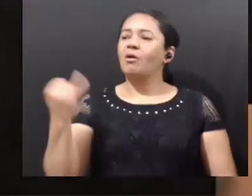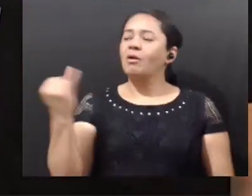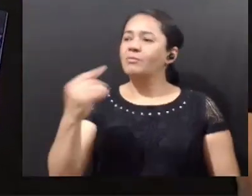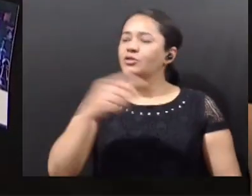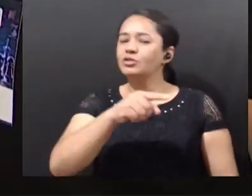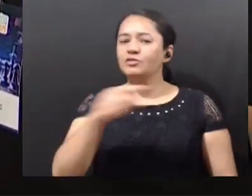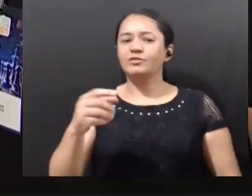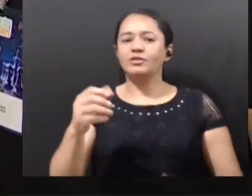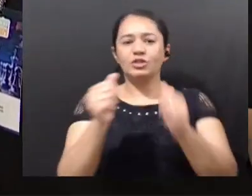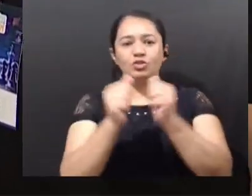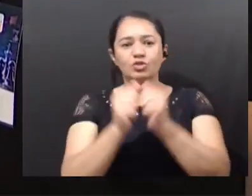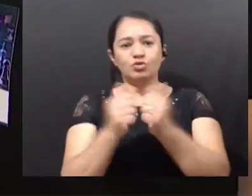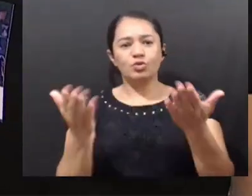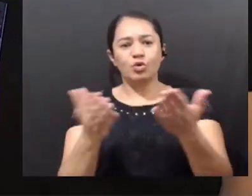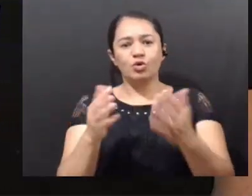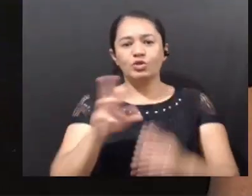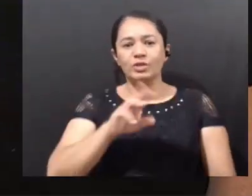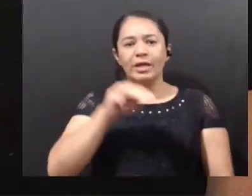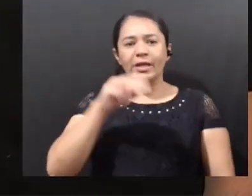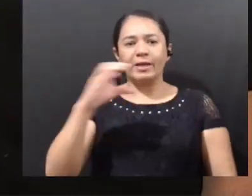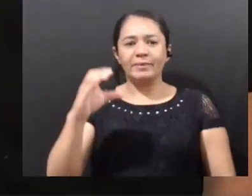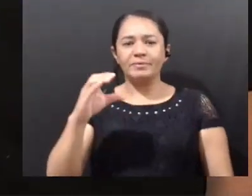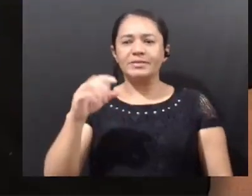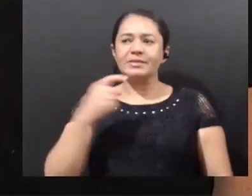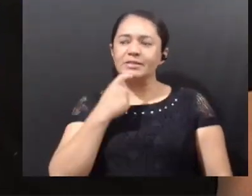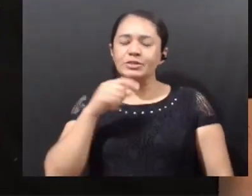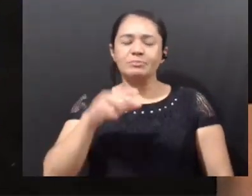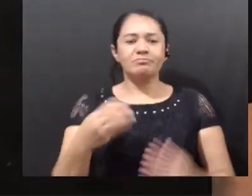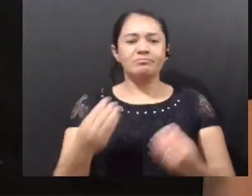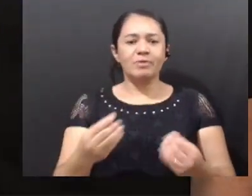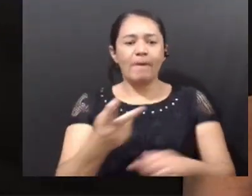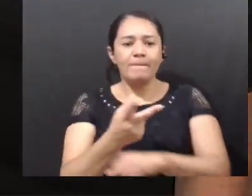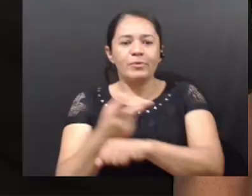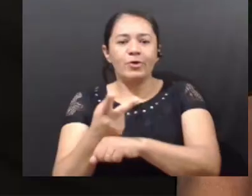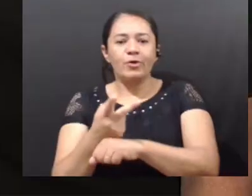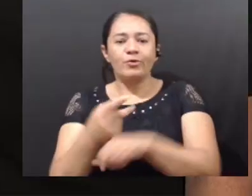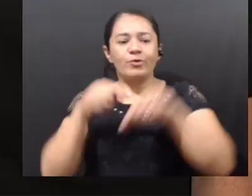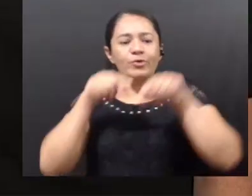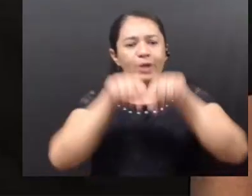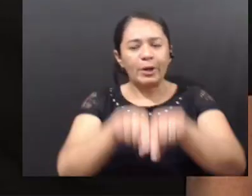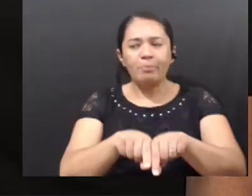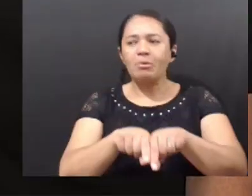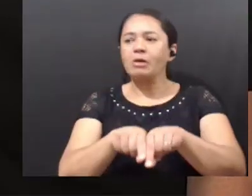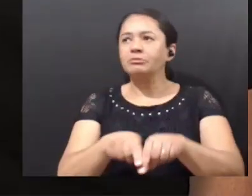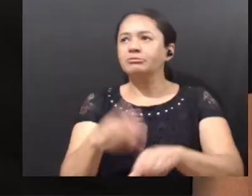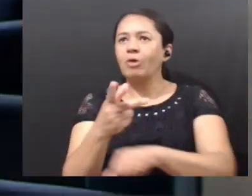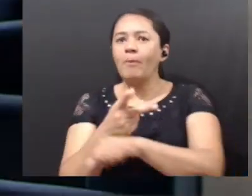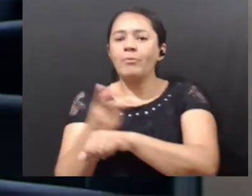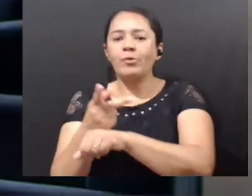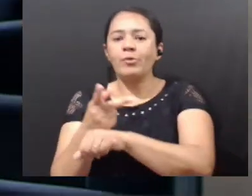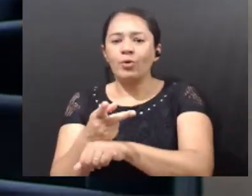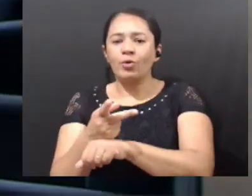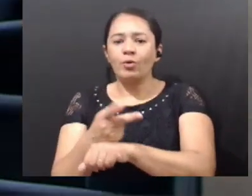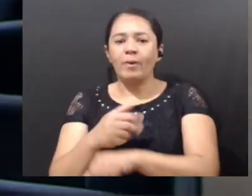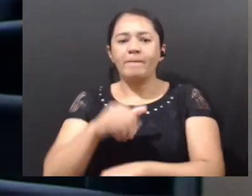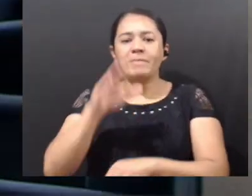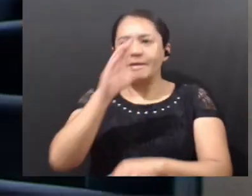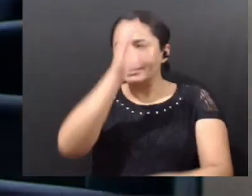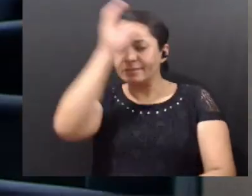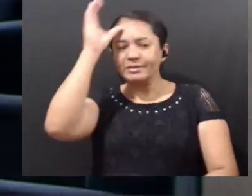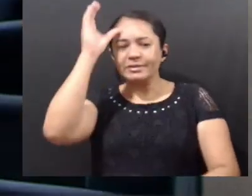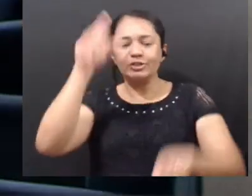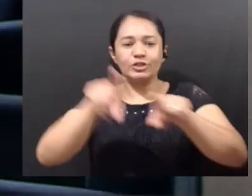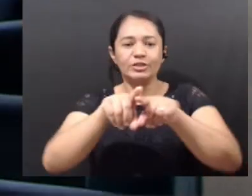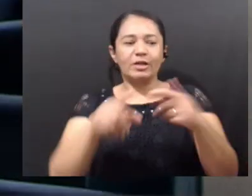região metropolitana de Campinas em busca dessas parcerias, em busca de ter mais clientes e também fazer outros tipos de